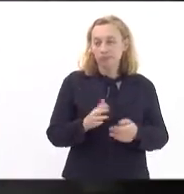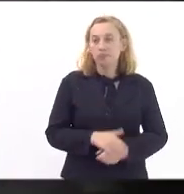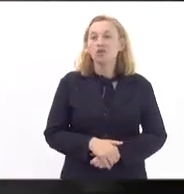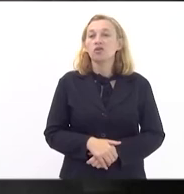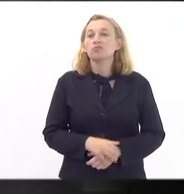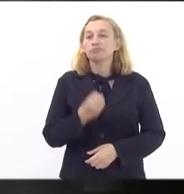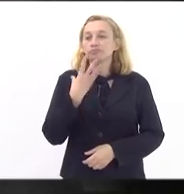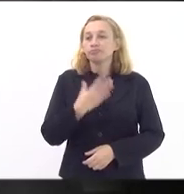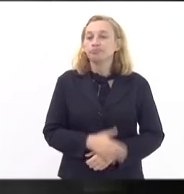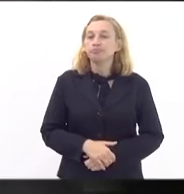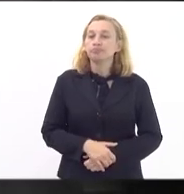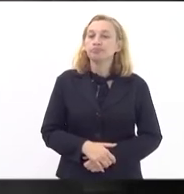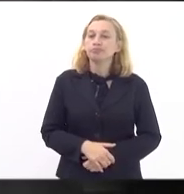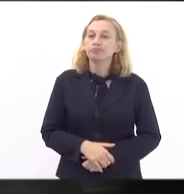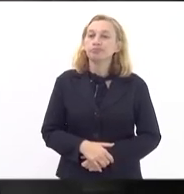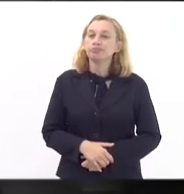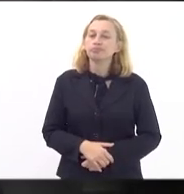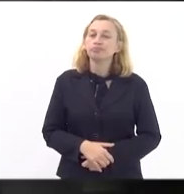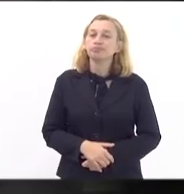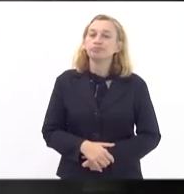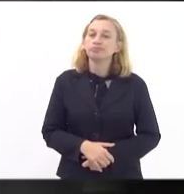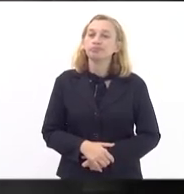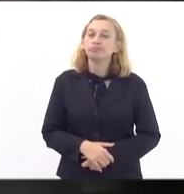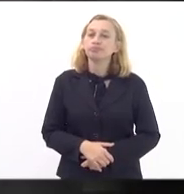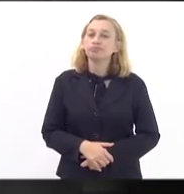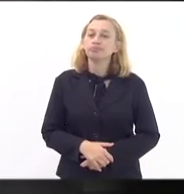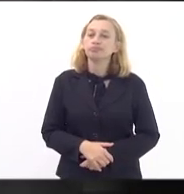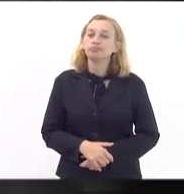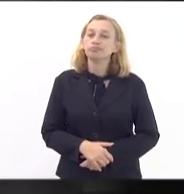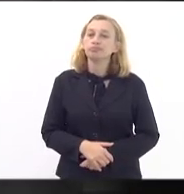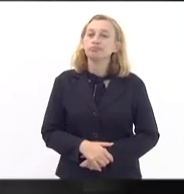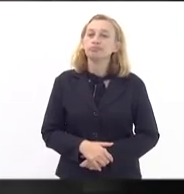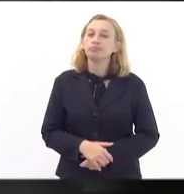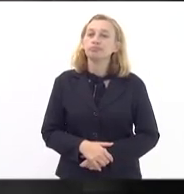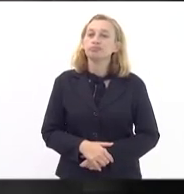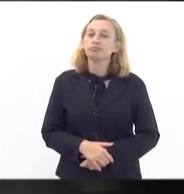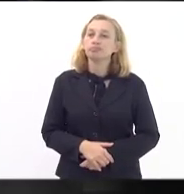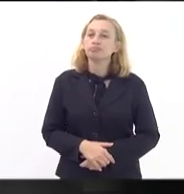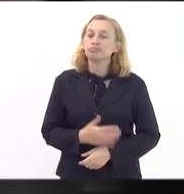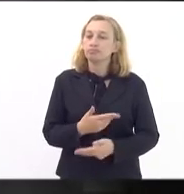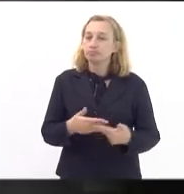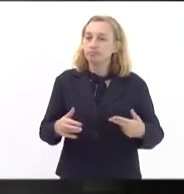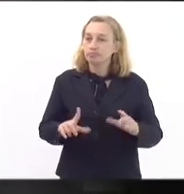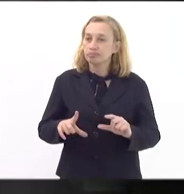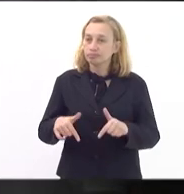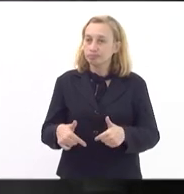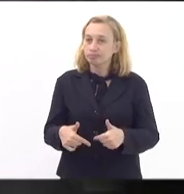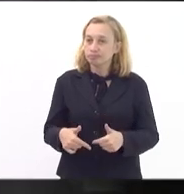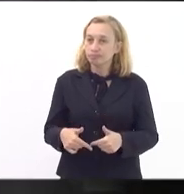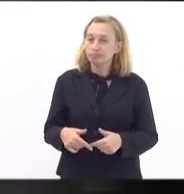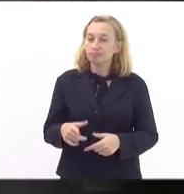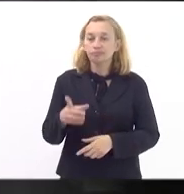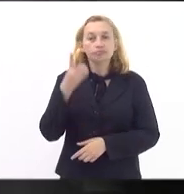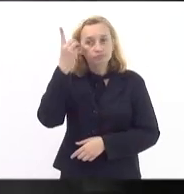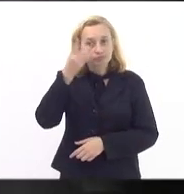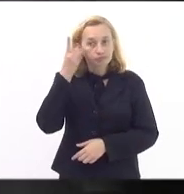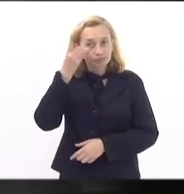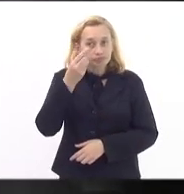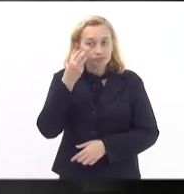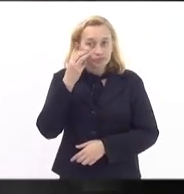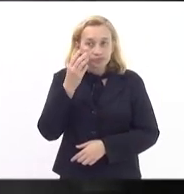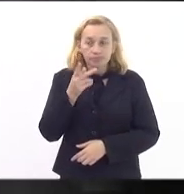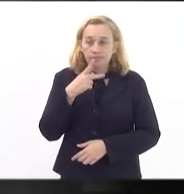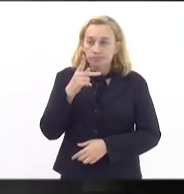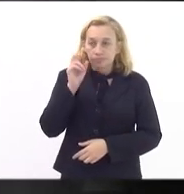mas enfim é não existe uma série de reações que levantaram como Deputado até aqui